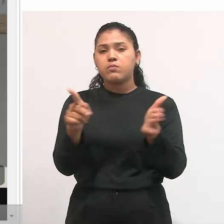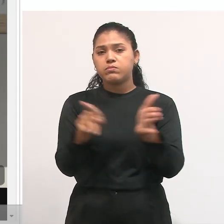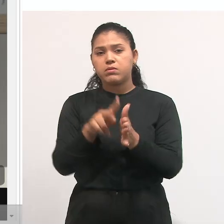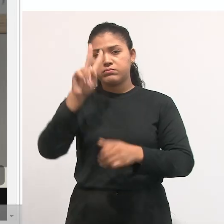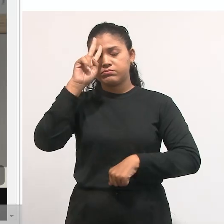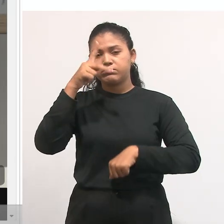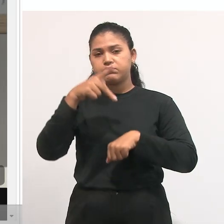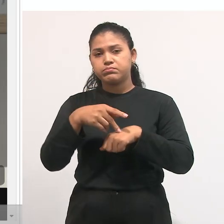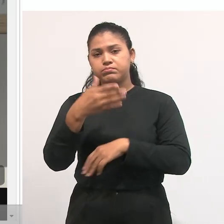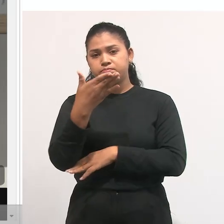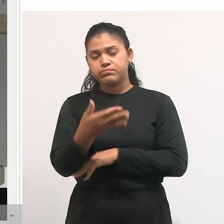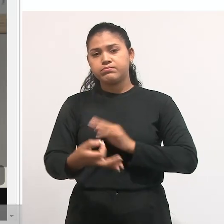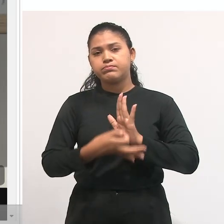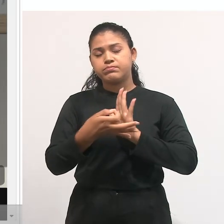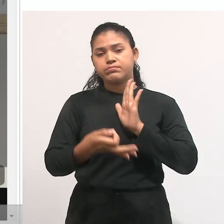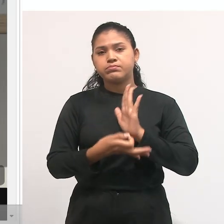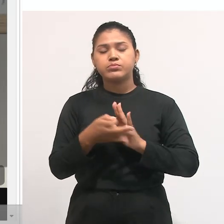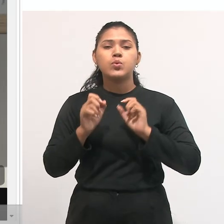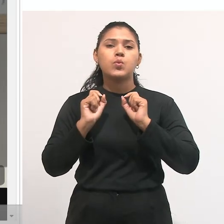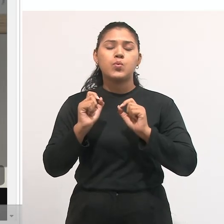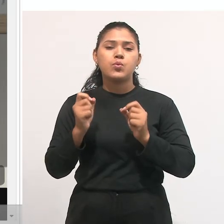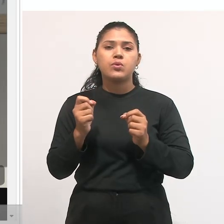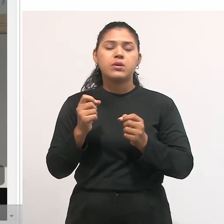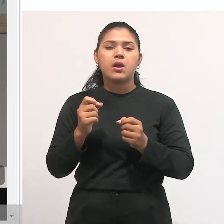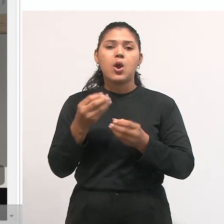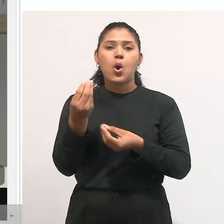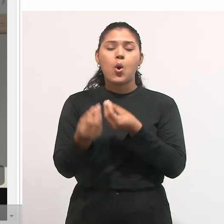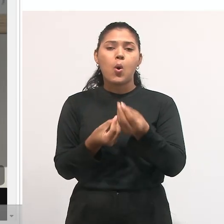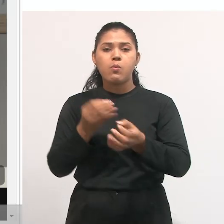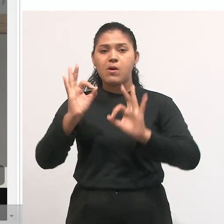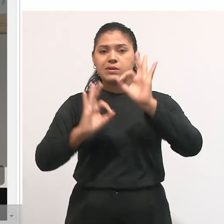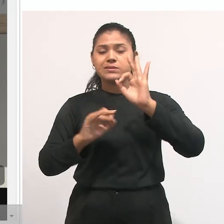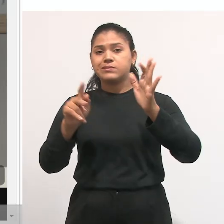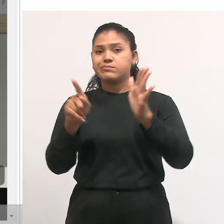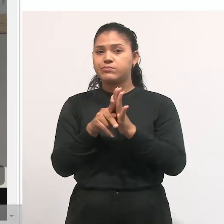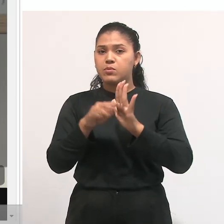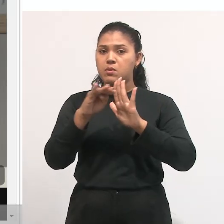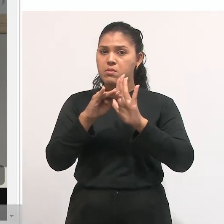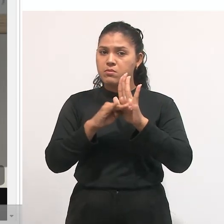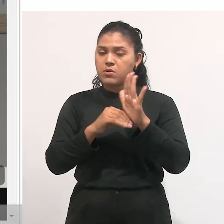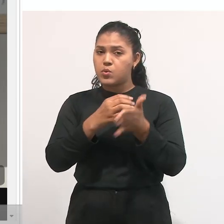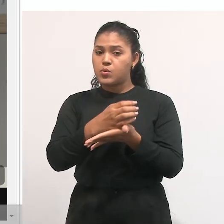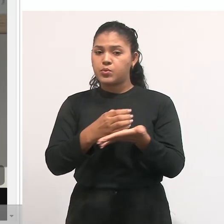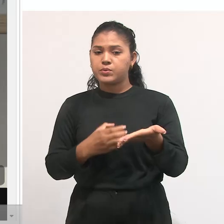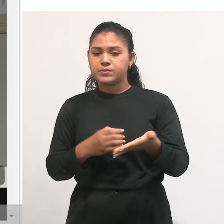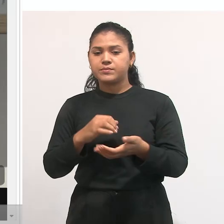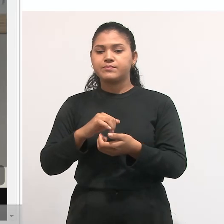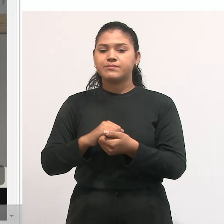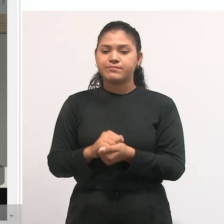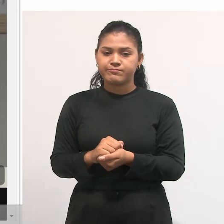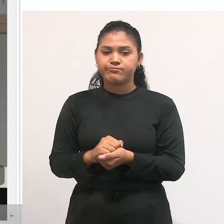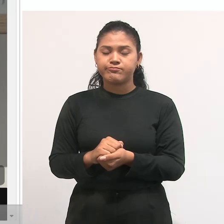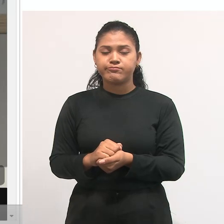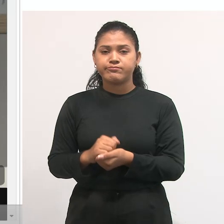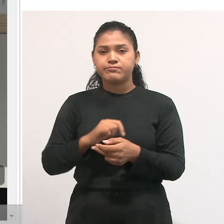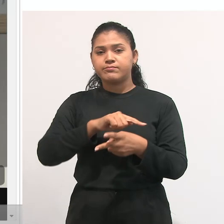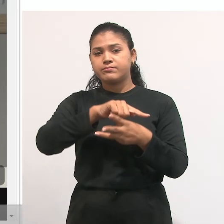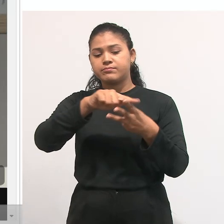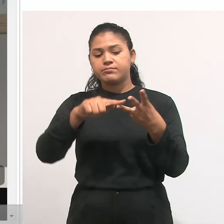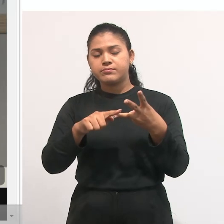que influenciaram a forma de organização do currículo. A Ivani Catarina Arantes Fazenda, ela vai trabalhar